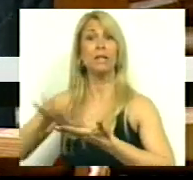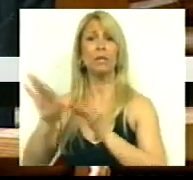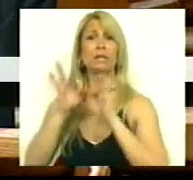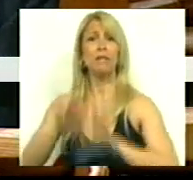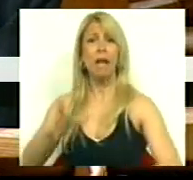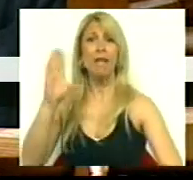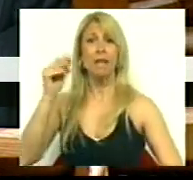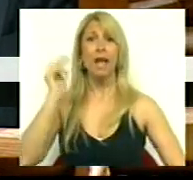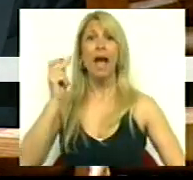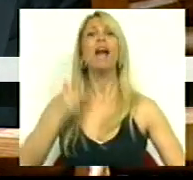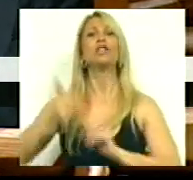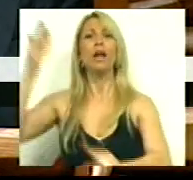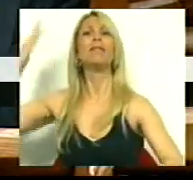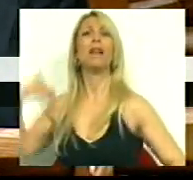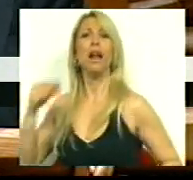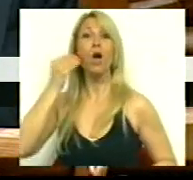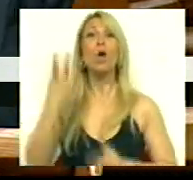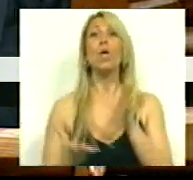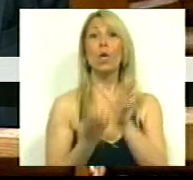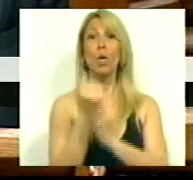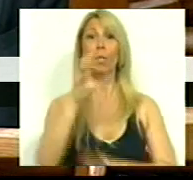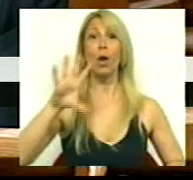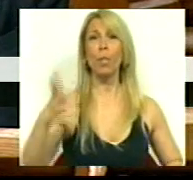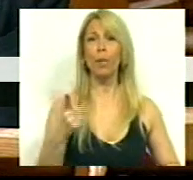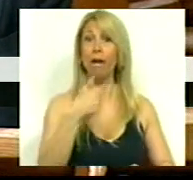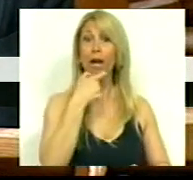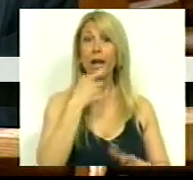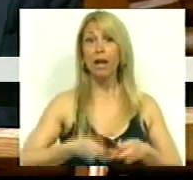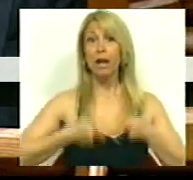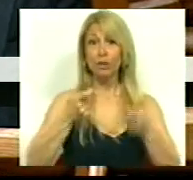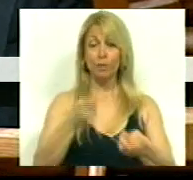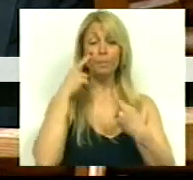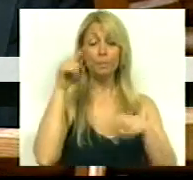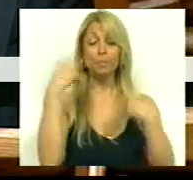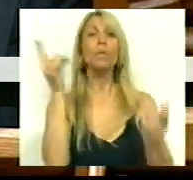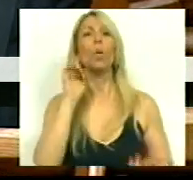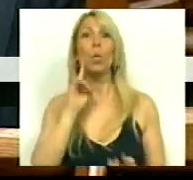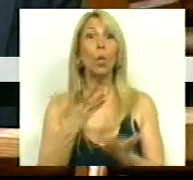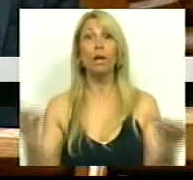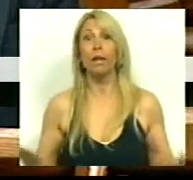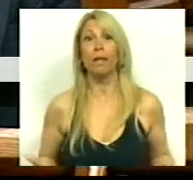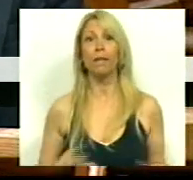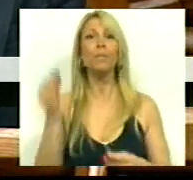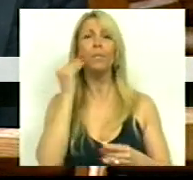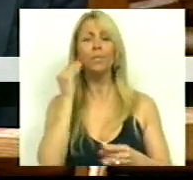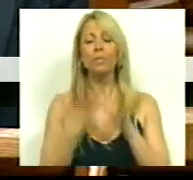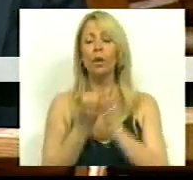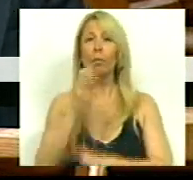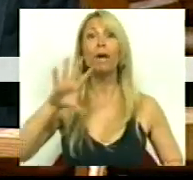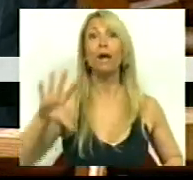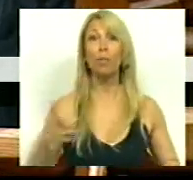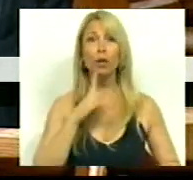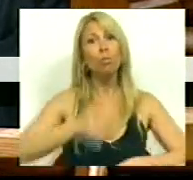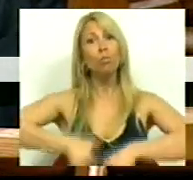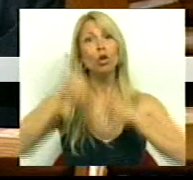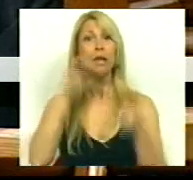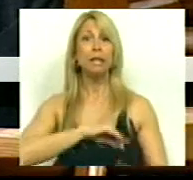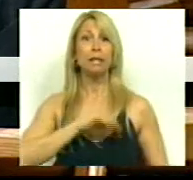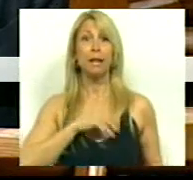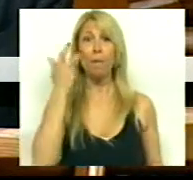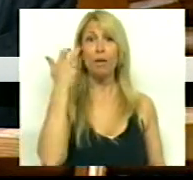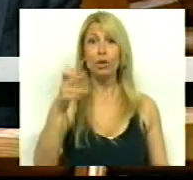anos atrás? Como se recupera o país sem investimento público de qualidade? Como se recupera o país sem a melhoria dos salários e das pensões